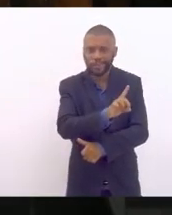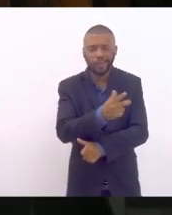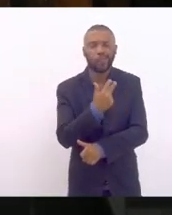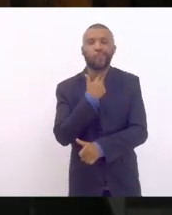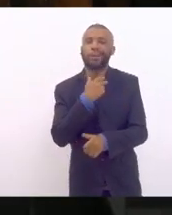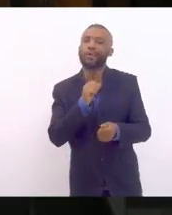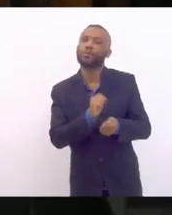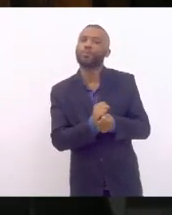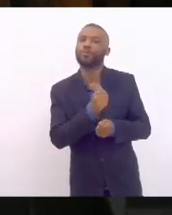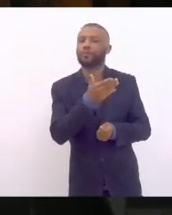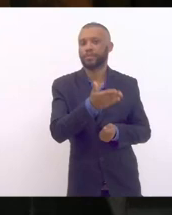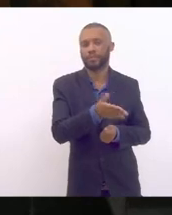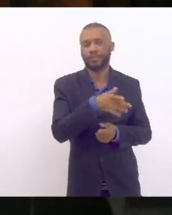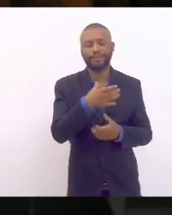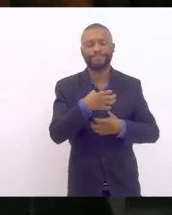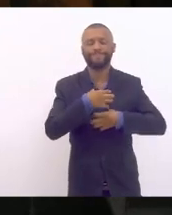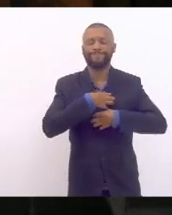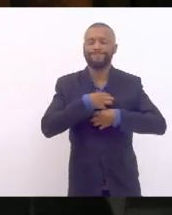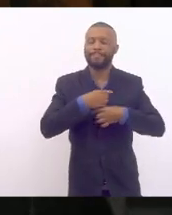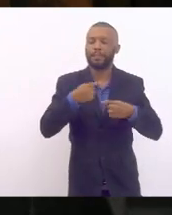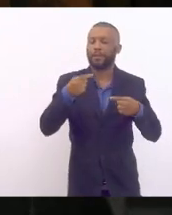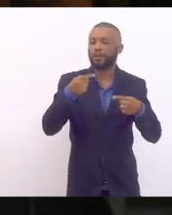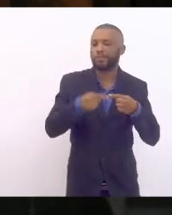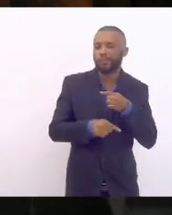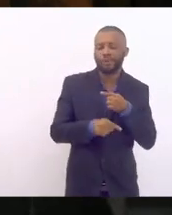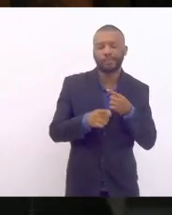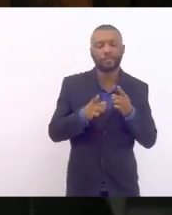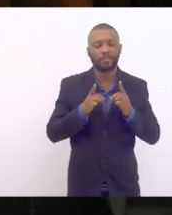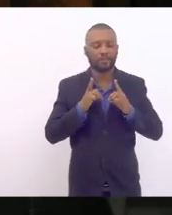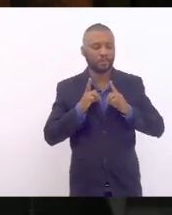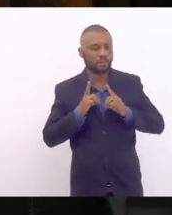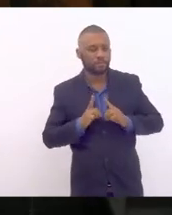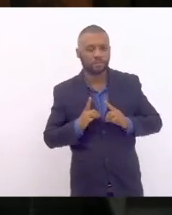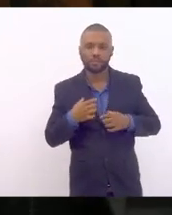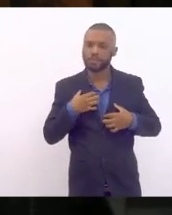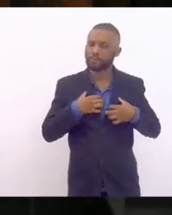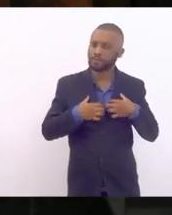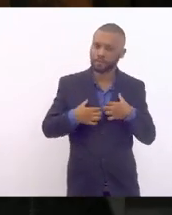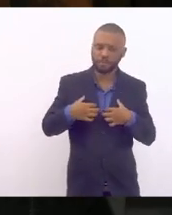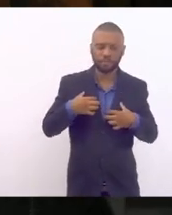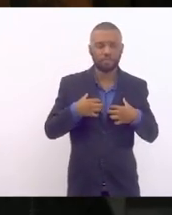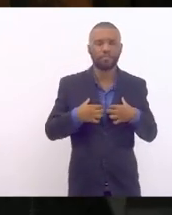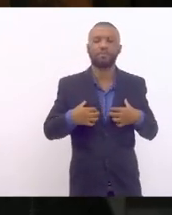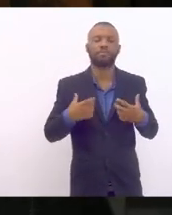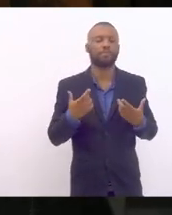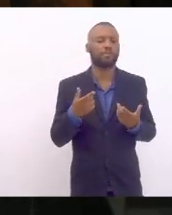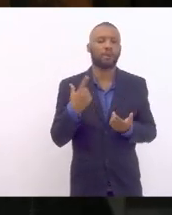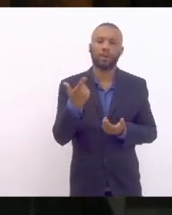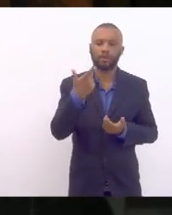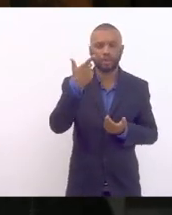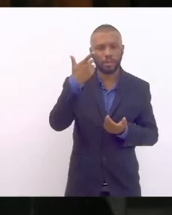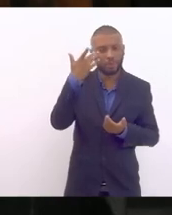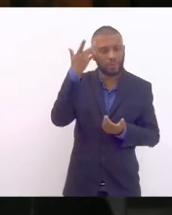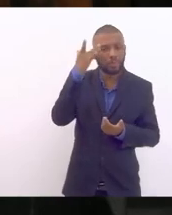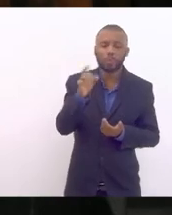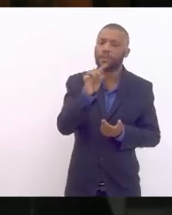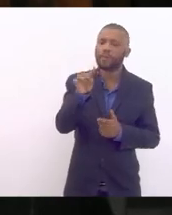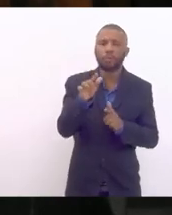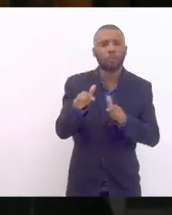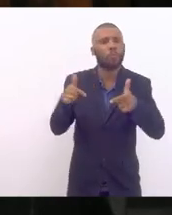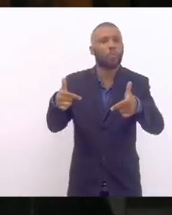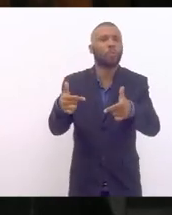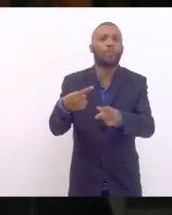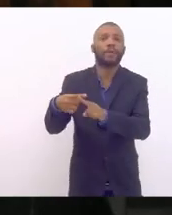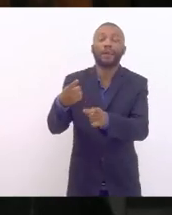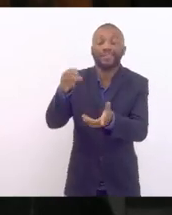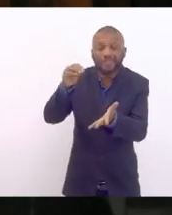ele então ele vai se sentir frustrados Decepcionado e Nós não sabemos o que vamos fazer porque nós não só temos